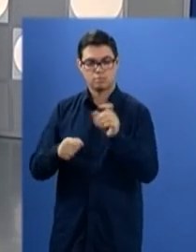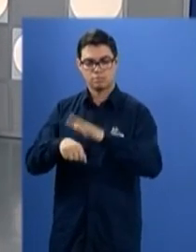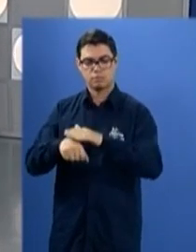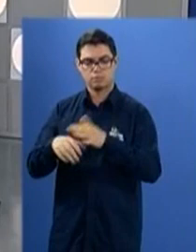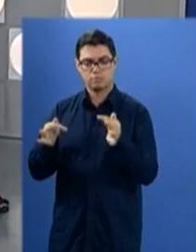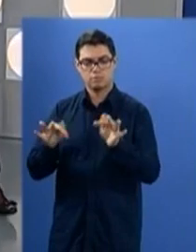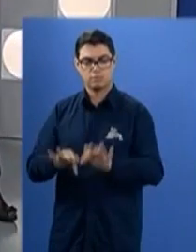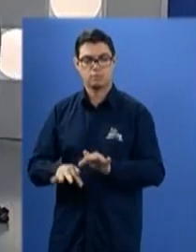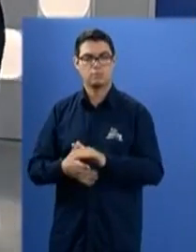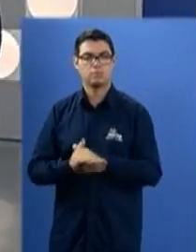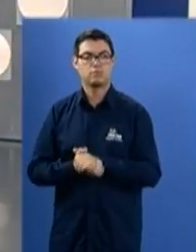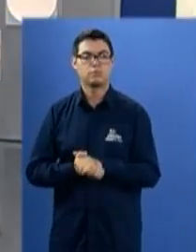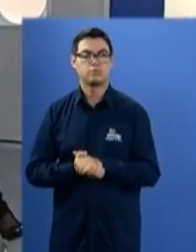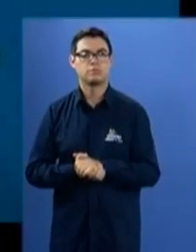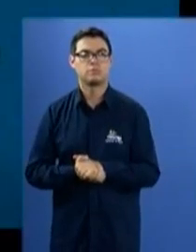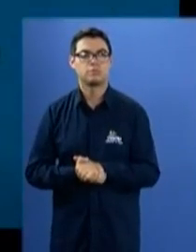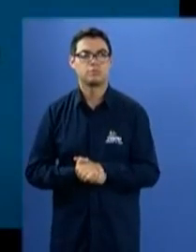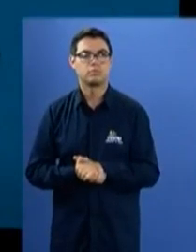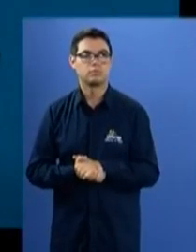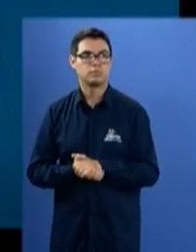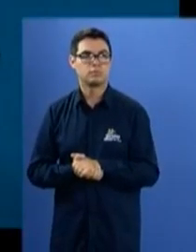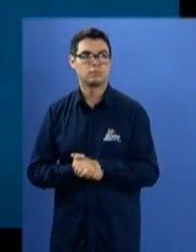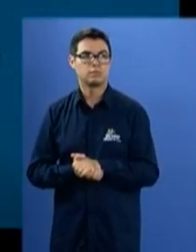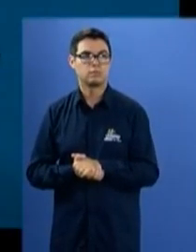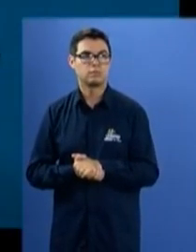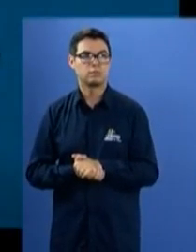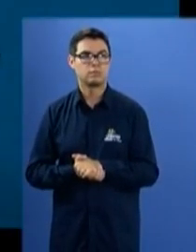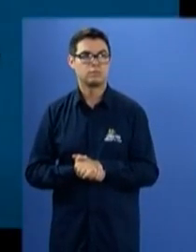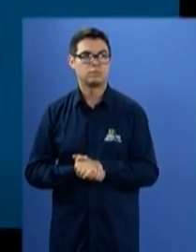finalização. Voltando um pouquinho para a nossa fórmula.